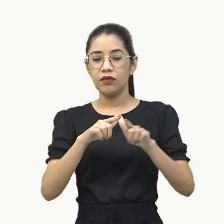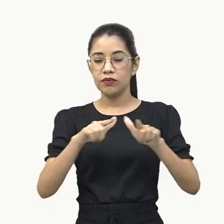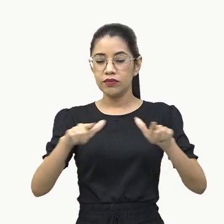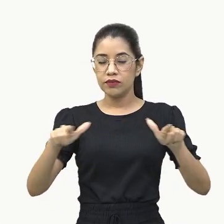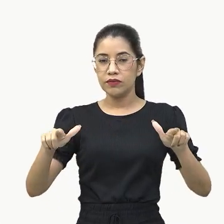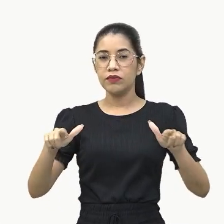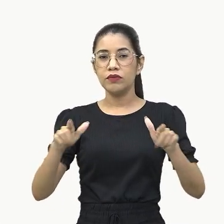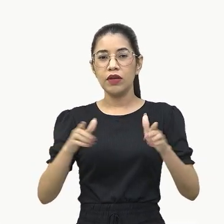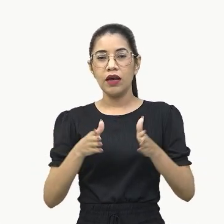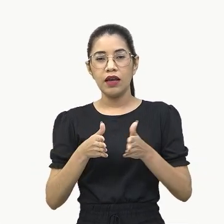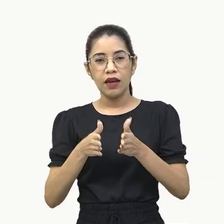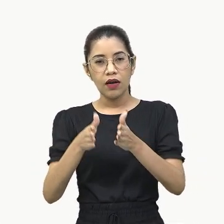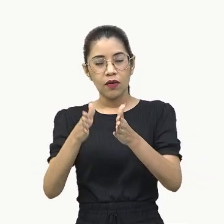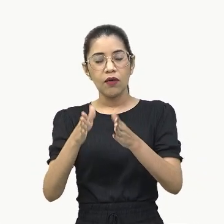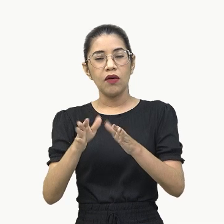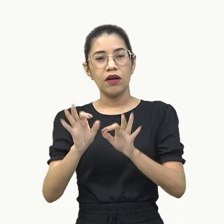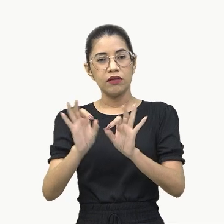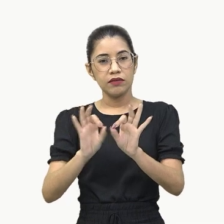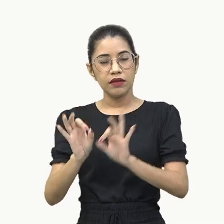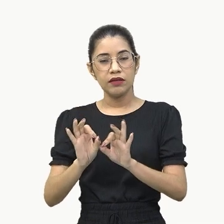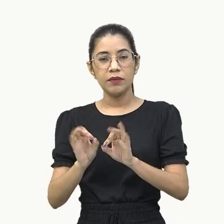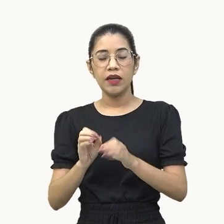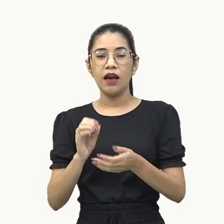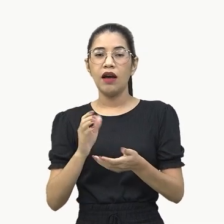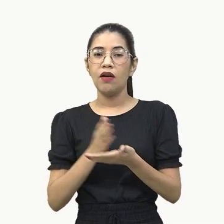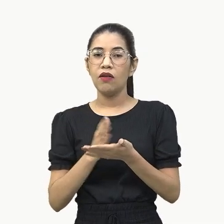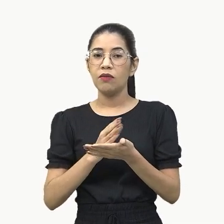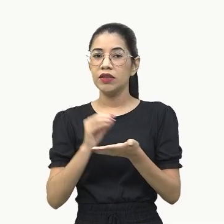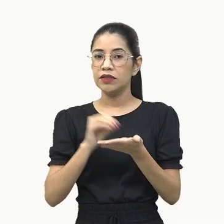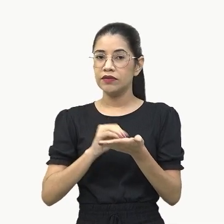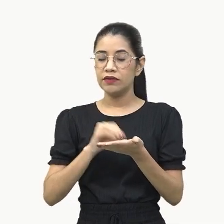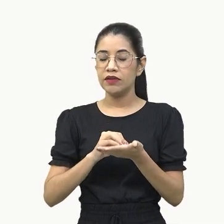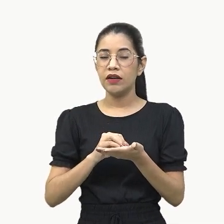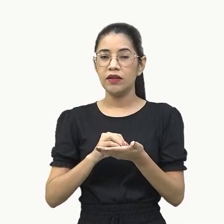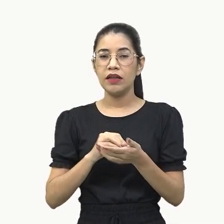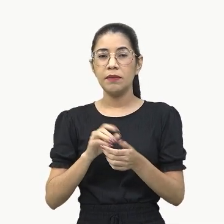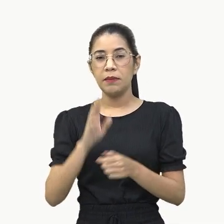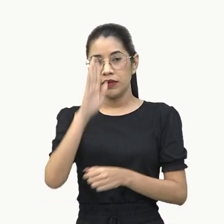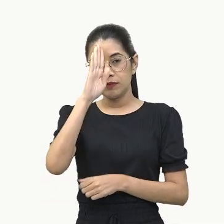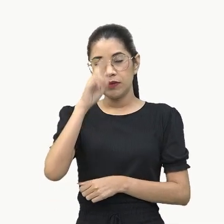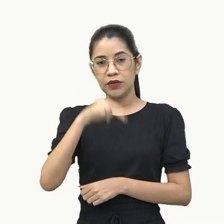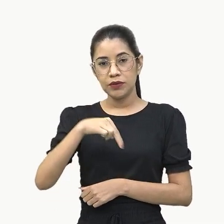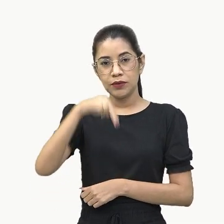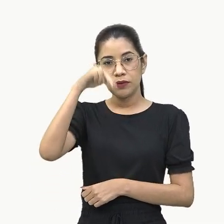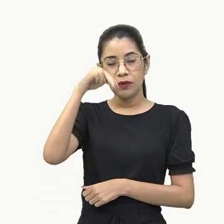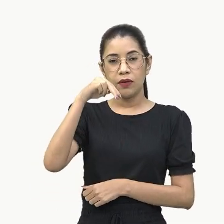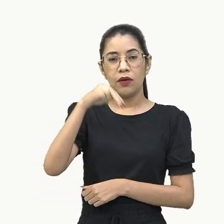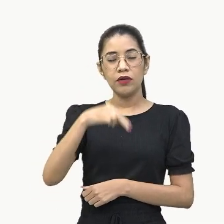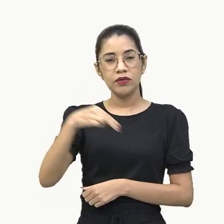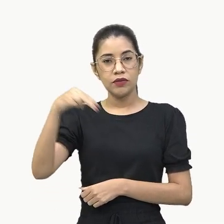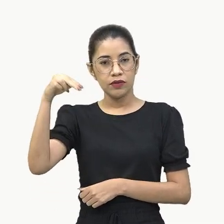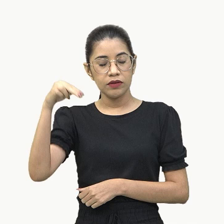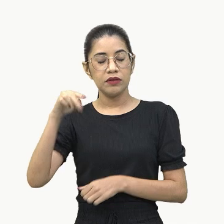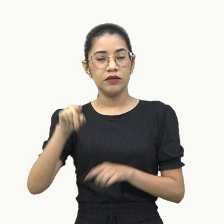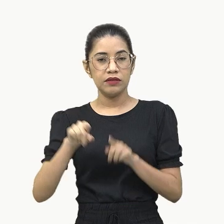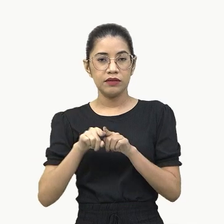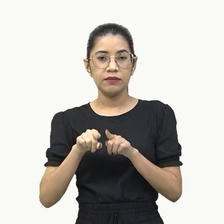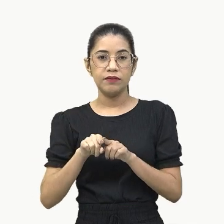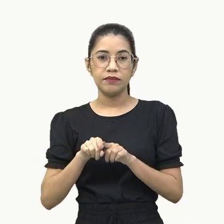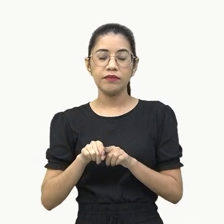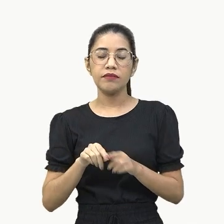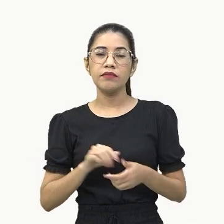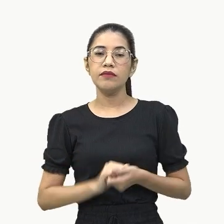Nós temos muitas rodovias que não têm uma pavimentação mas nas regiões norte na região nordeste também que